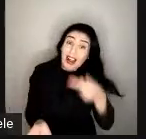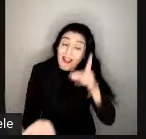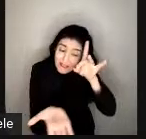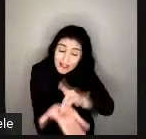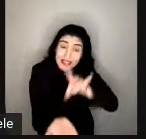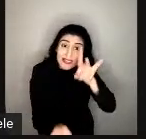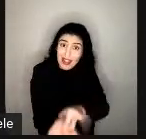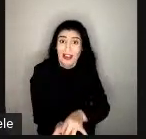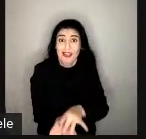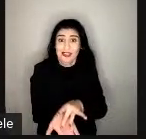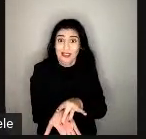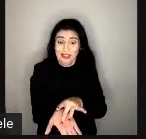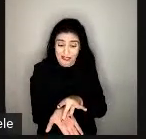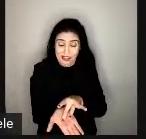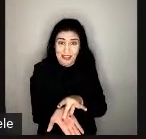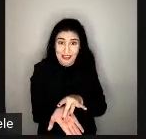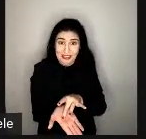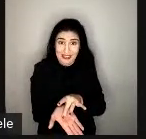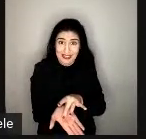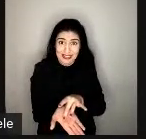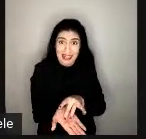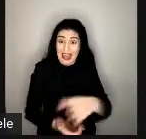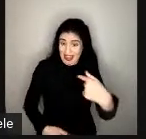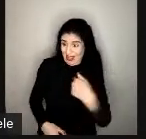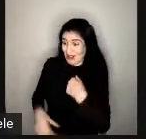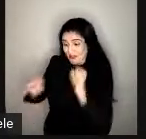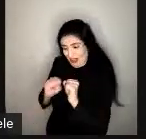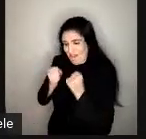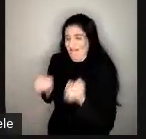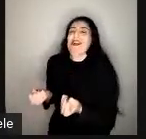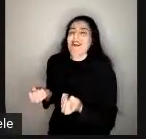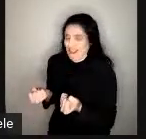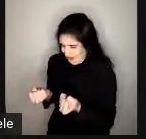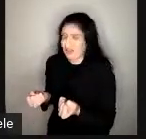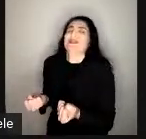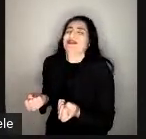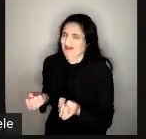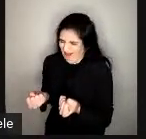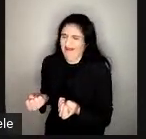É, né? E eu sou o primeiro a defender isso. Mas eu sempre